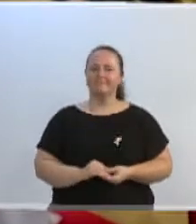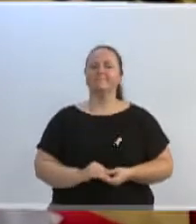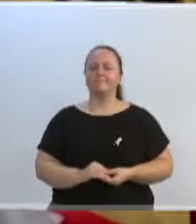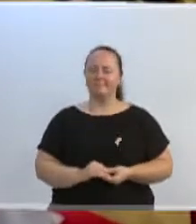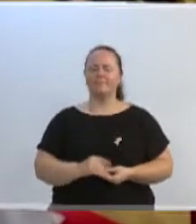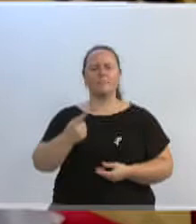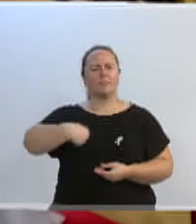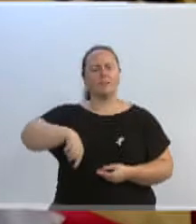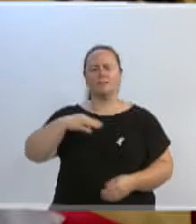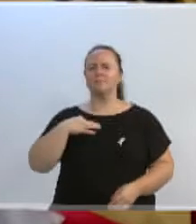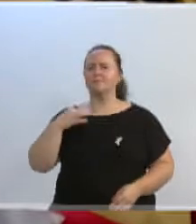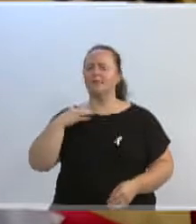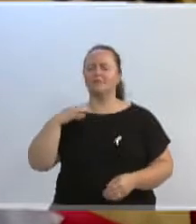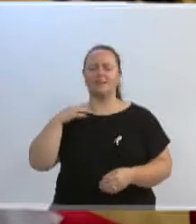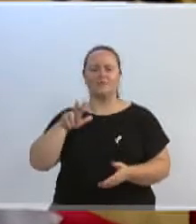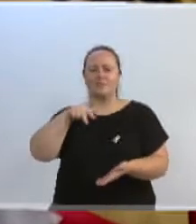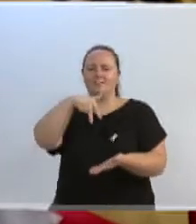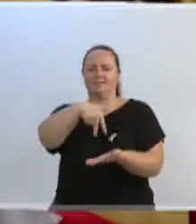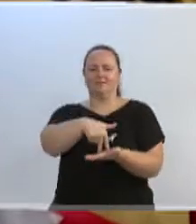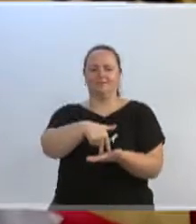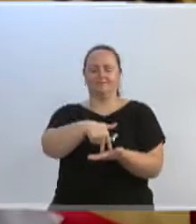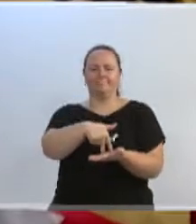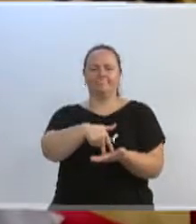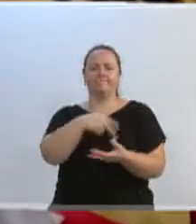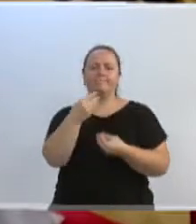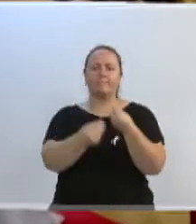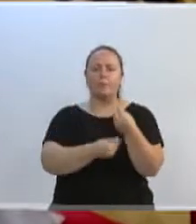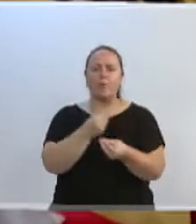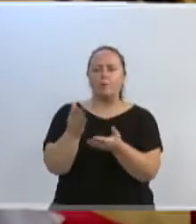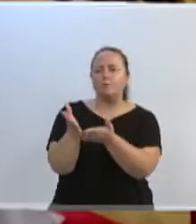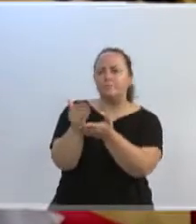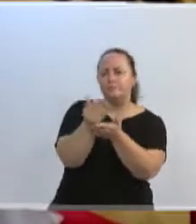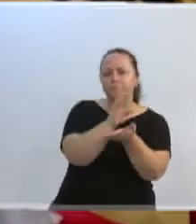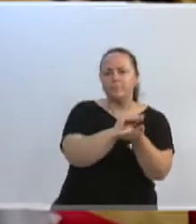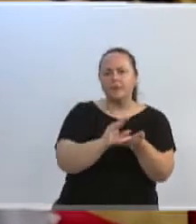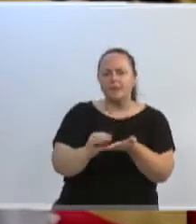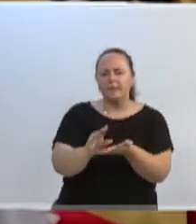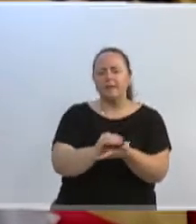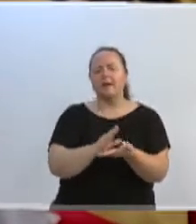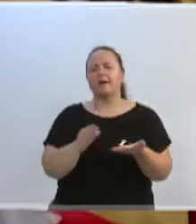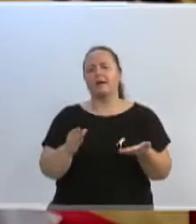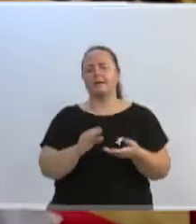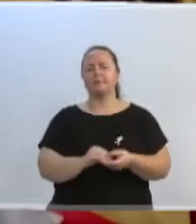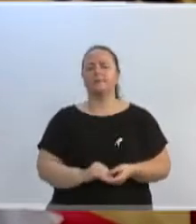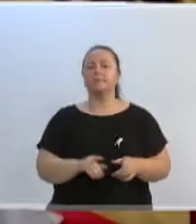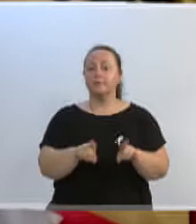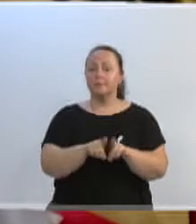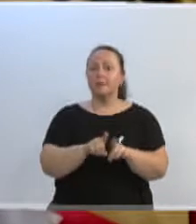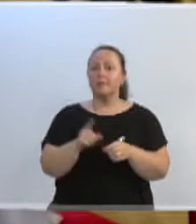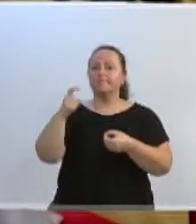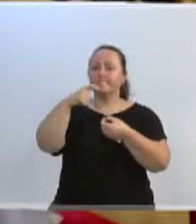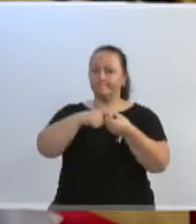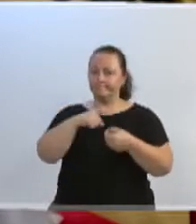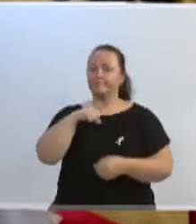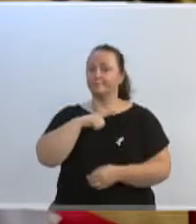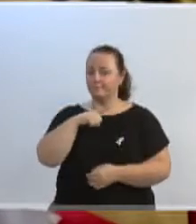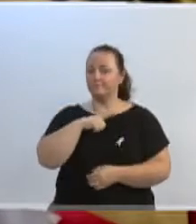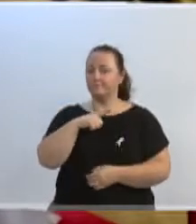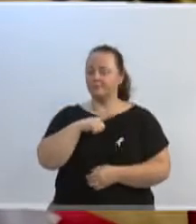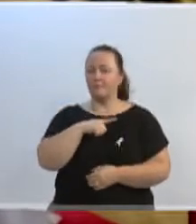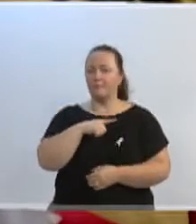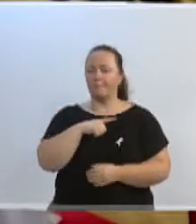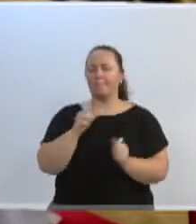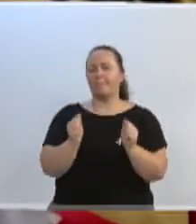dos vereadores, no sentido de apresentar dados, nos convênios que a gente tem